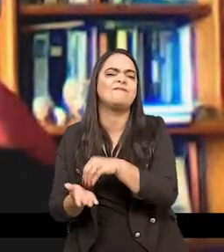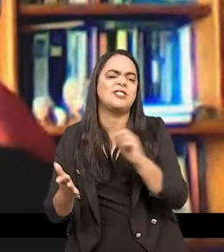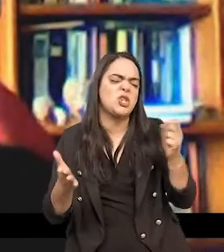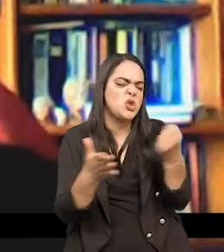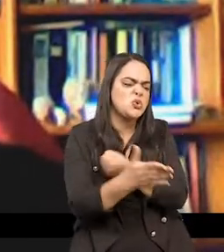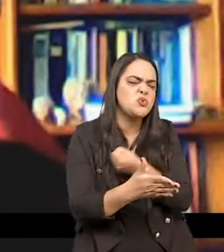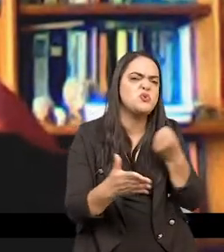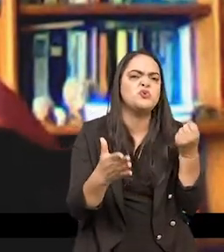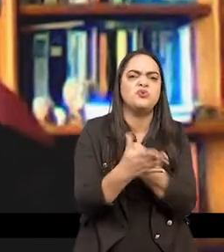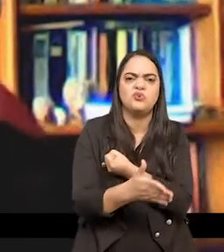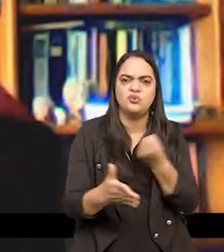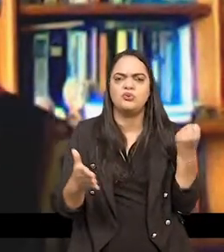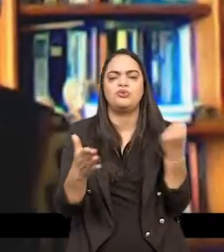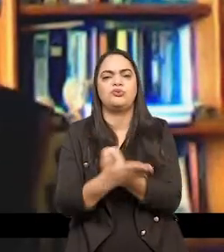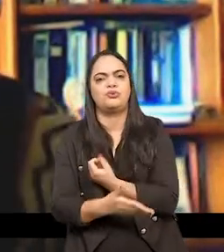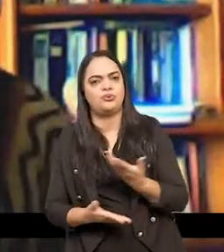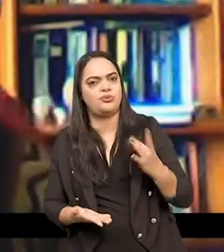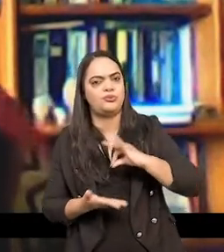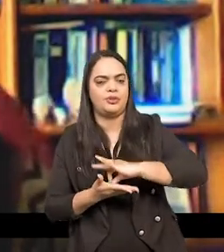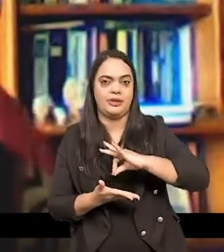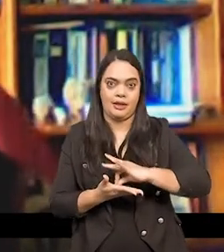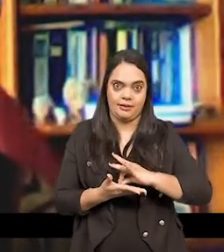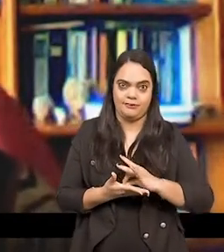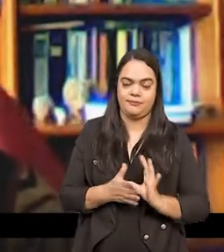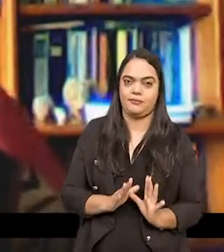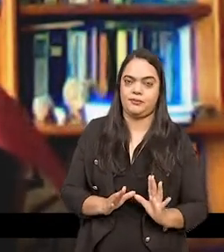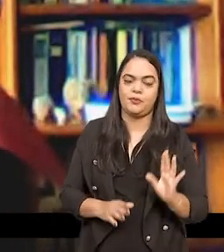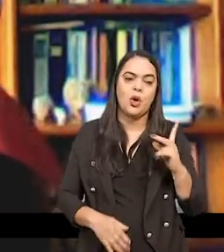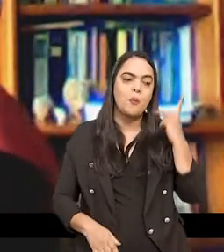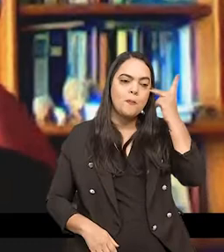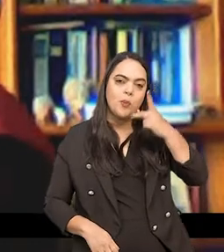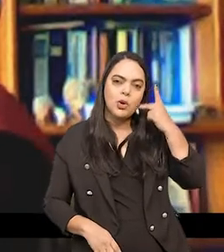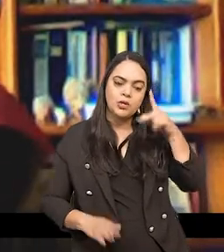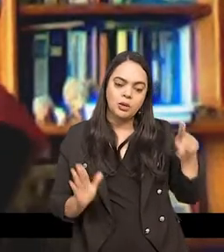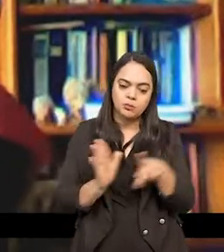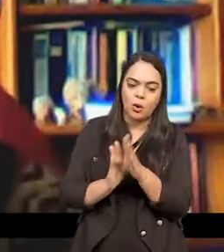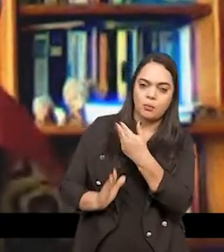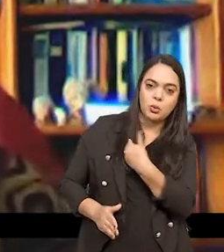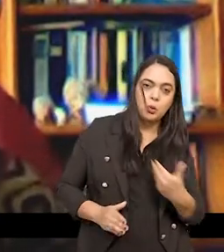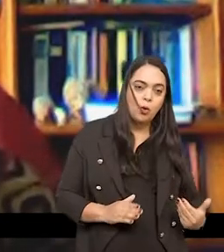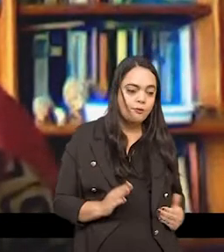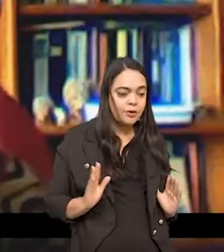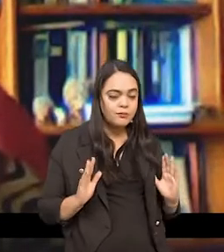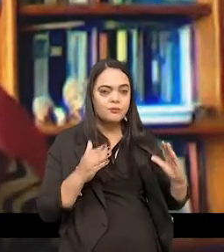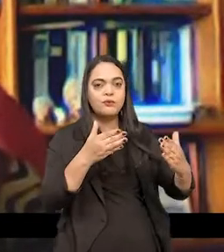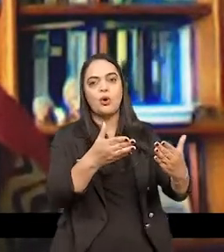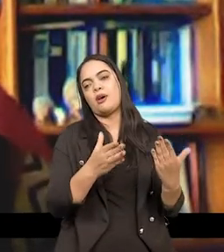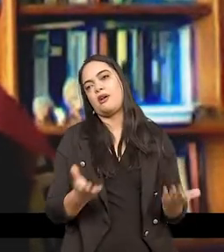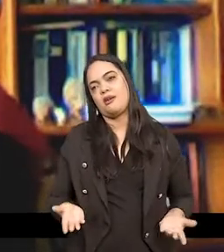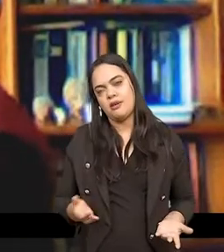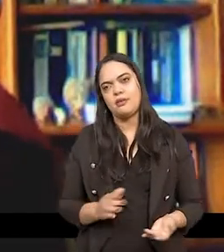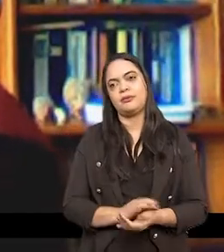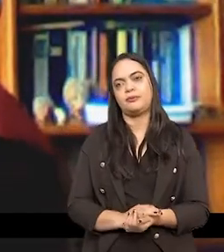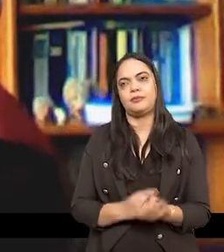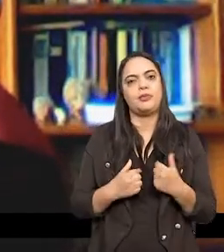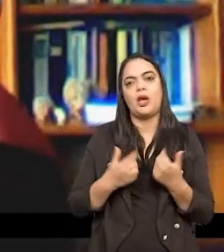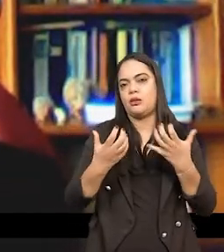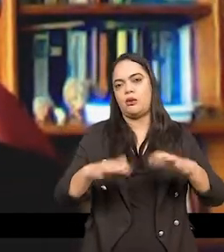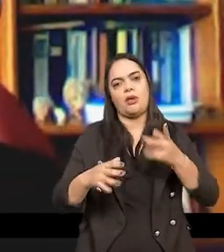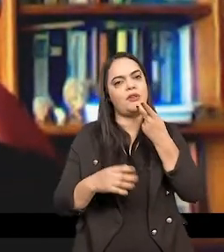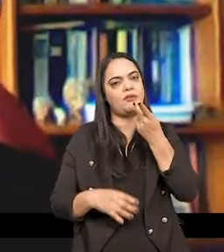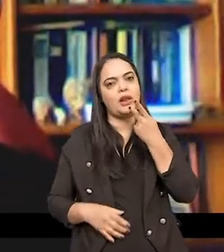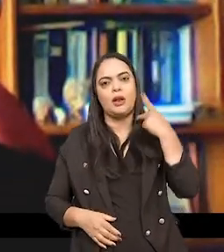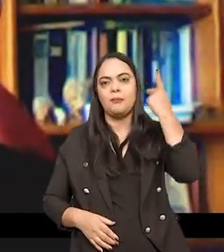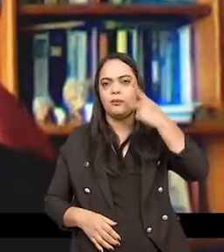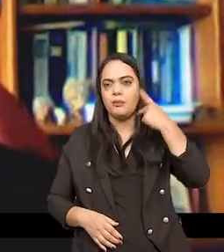lutar com todo. Quando eu falo com políticas públicas, o governo, e eu não quero entrar na questão política aqui, mas o governo do PT, que é o